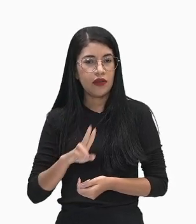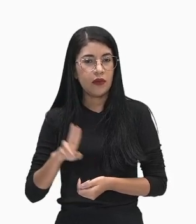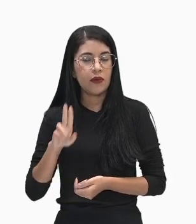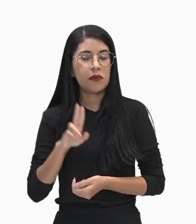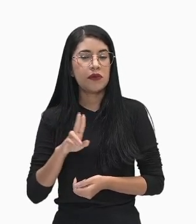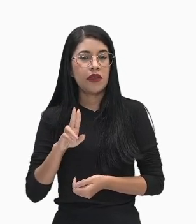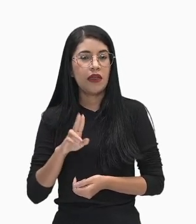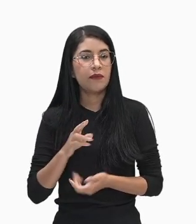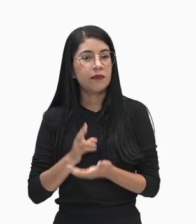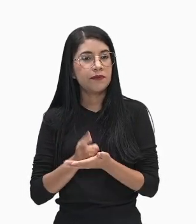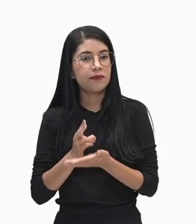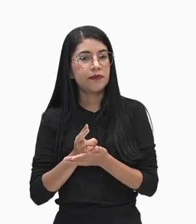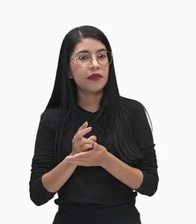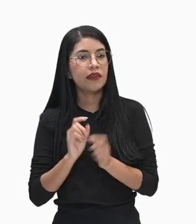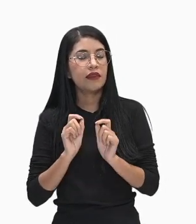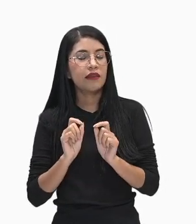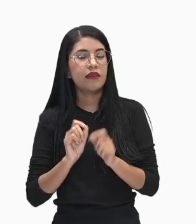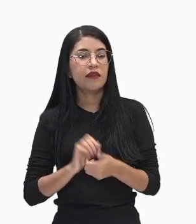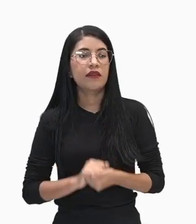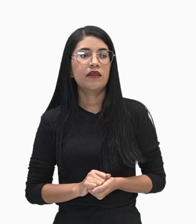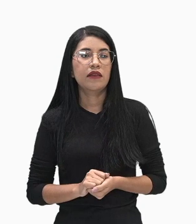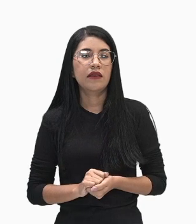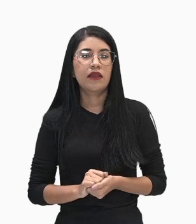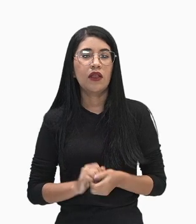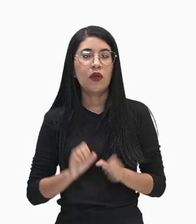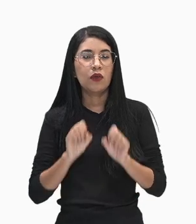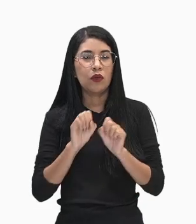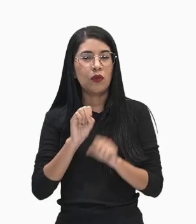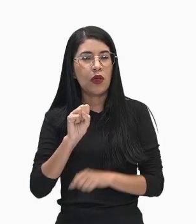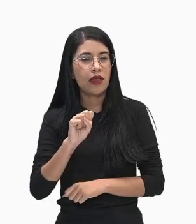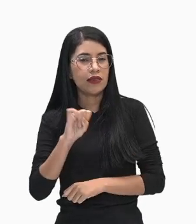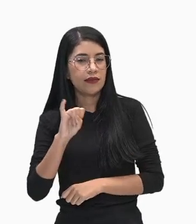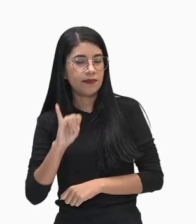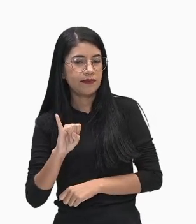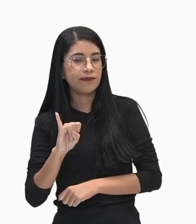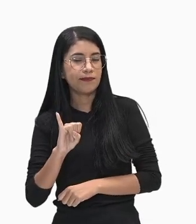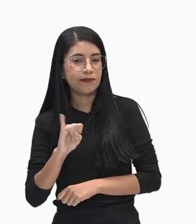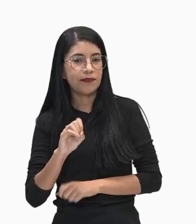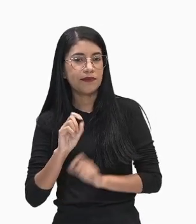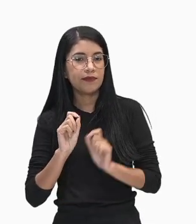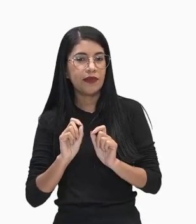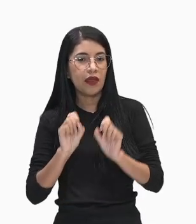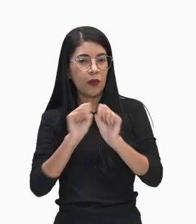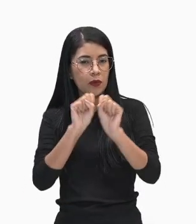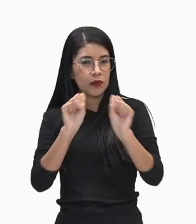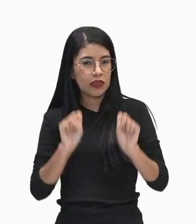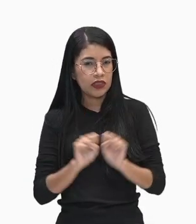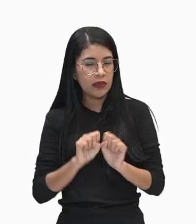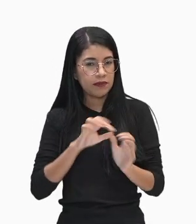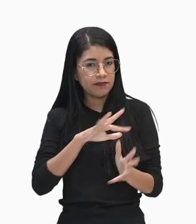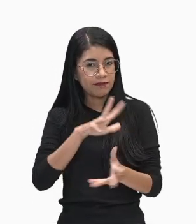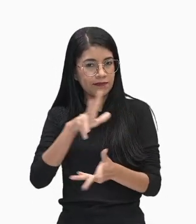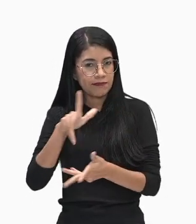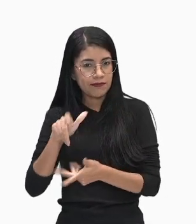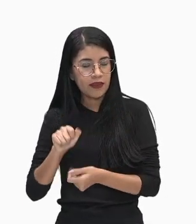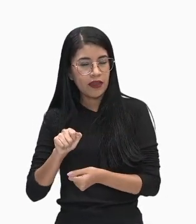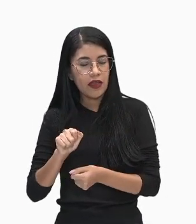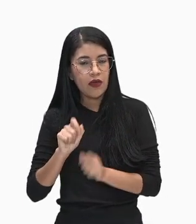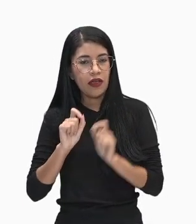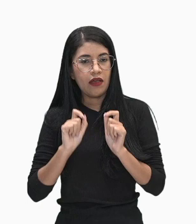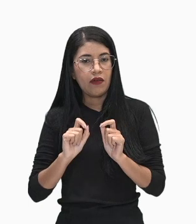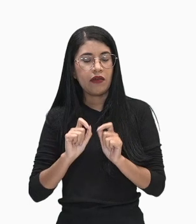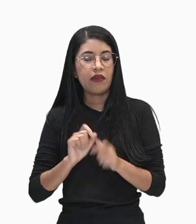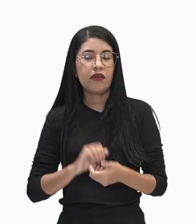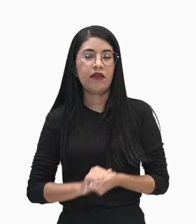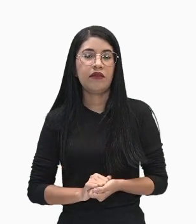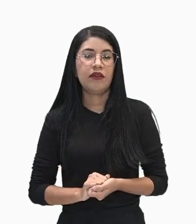intensidade da corrente elétrica no Sistema Internacional de Unidades, é importante, né? No Sistema Internacional de Unidade,